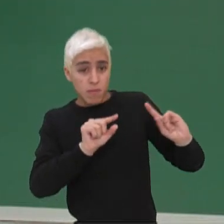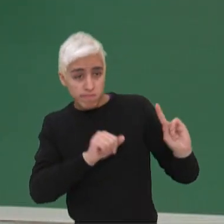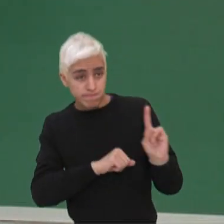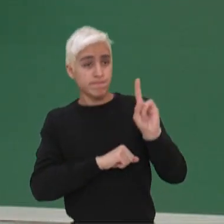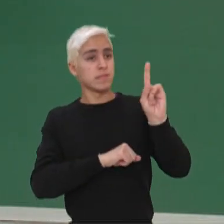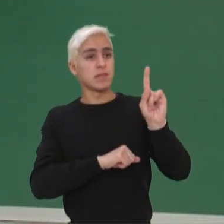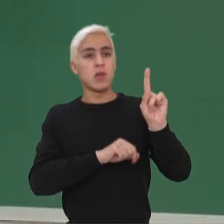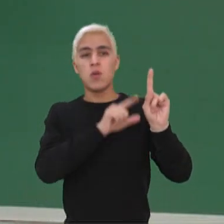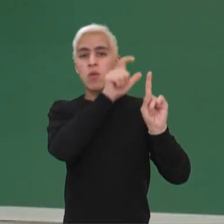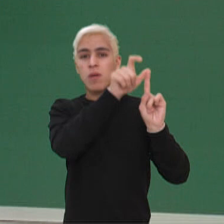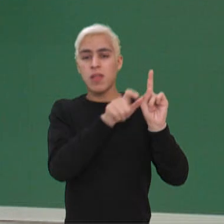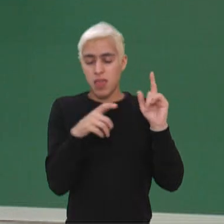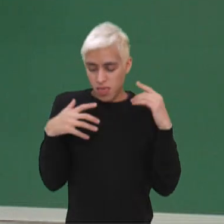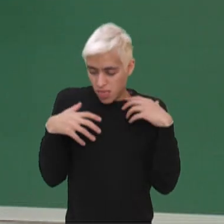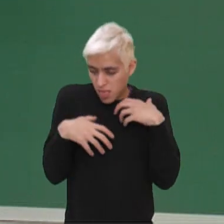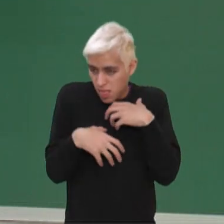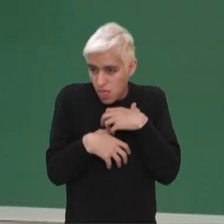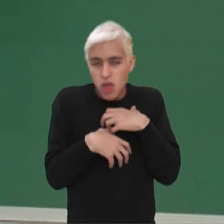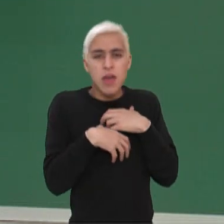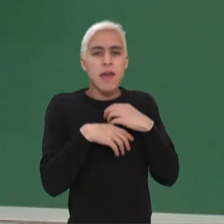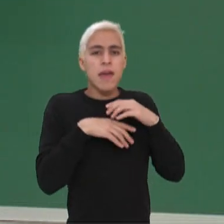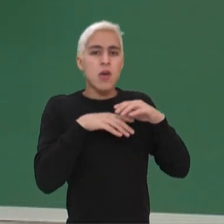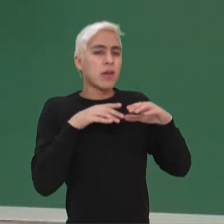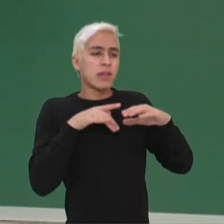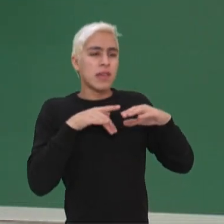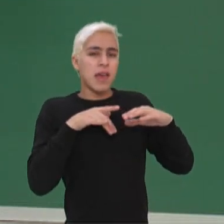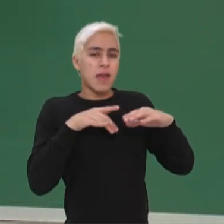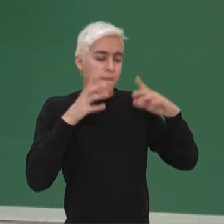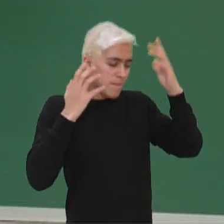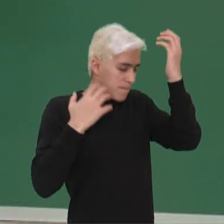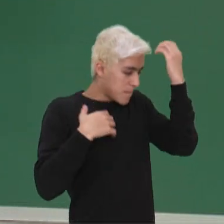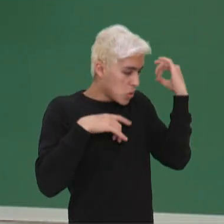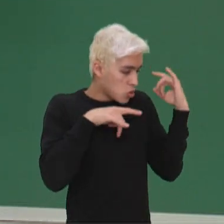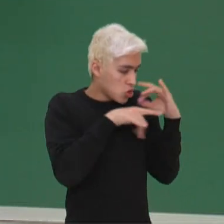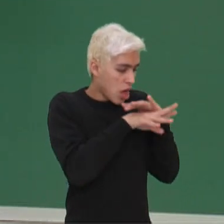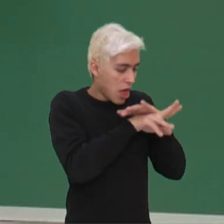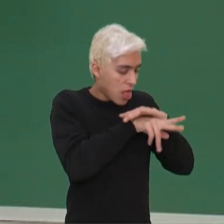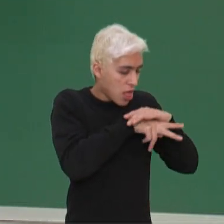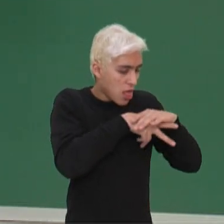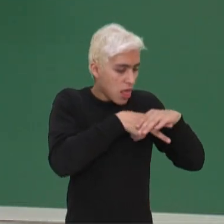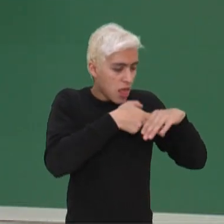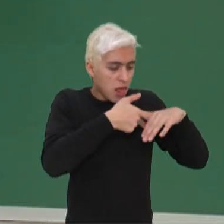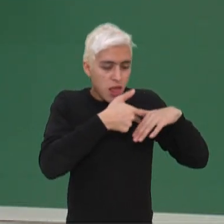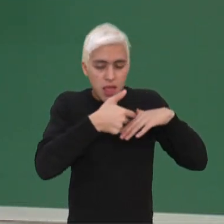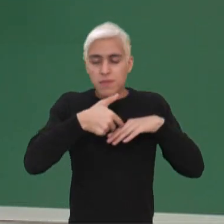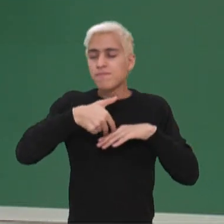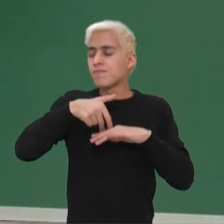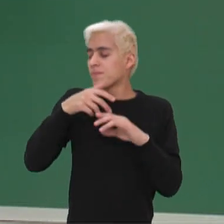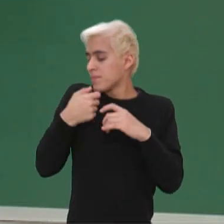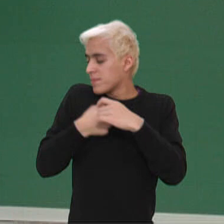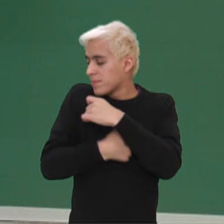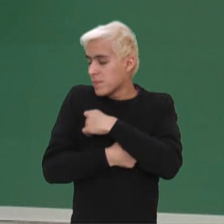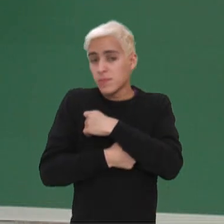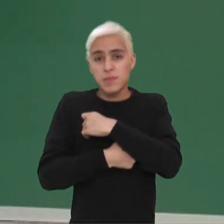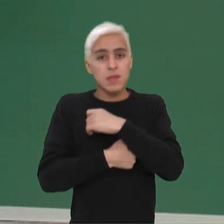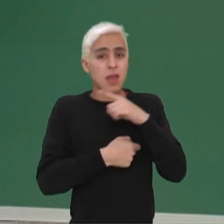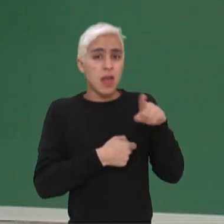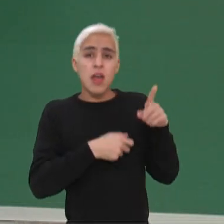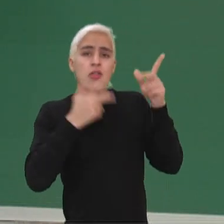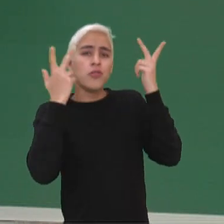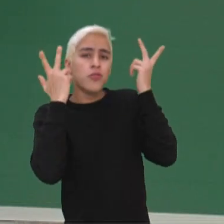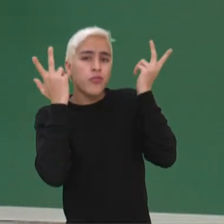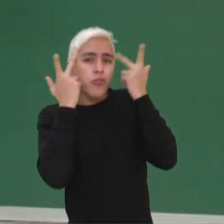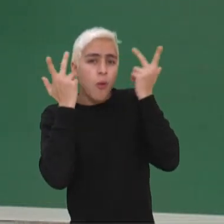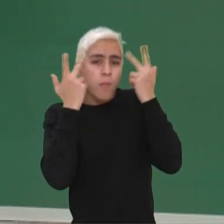ela saindo do banho. E aqui é uma coisa bem interessante também, porque está sendo retratado uma pessoa comum, não é uma